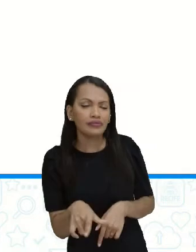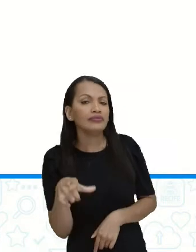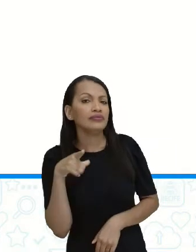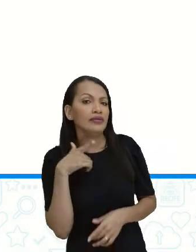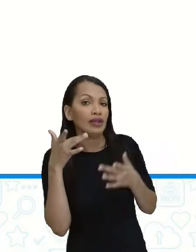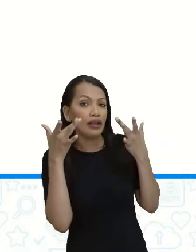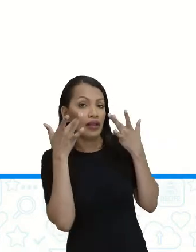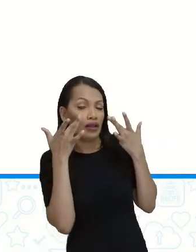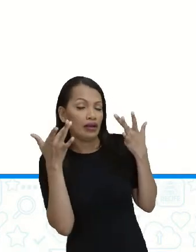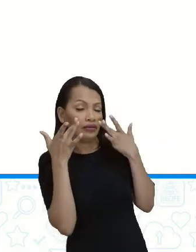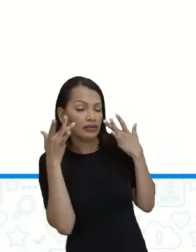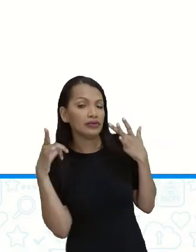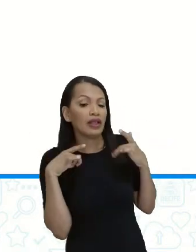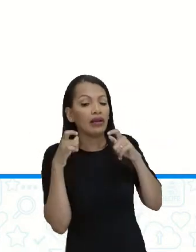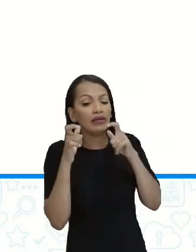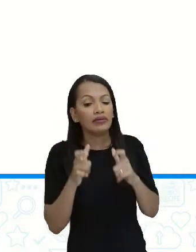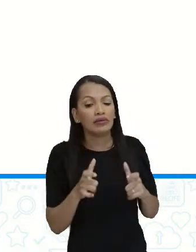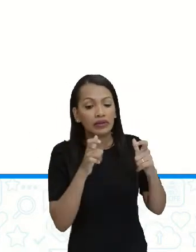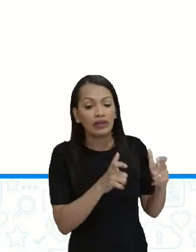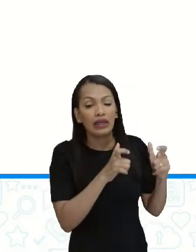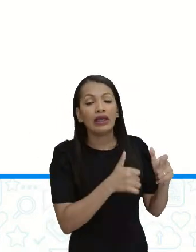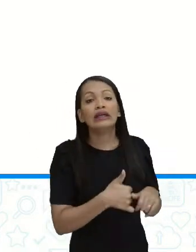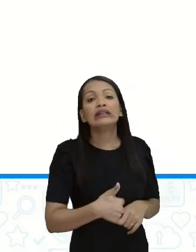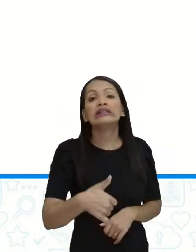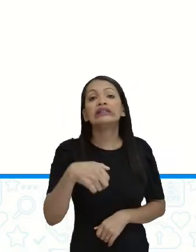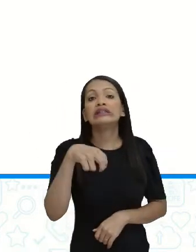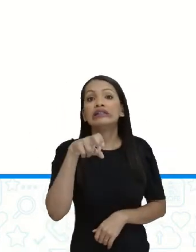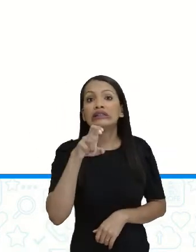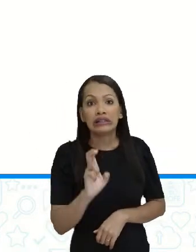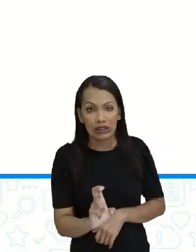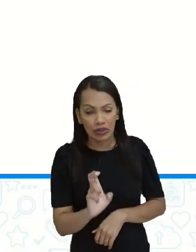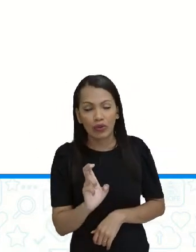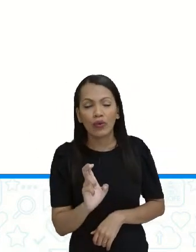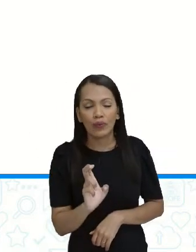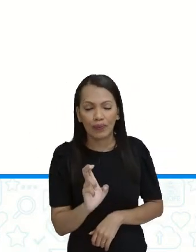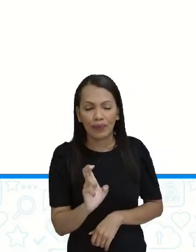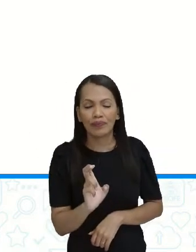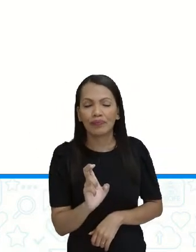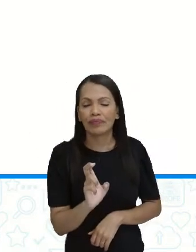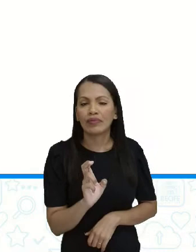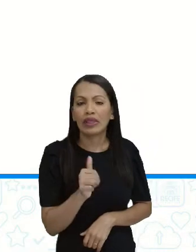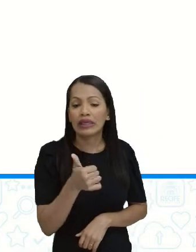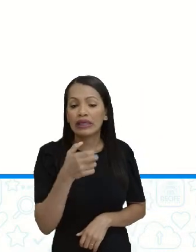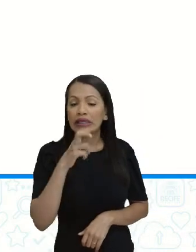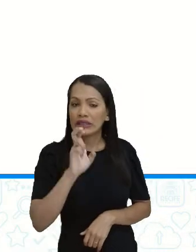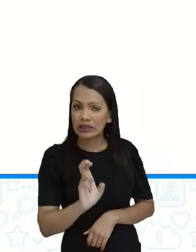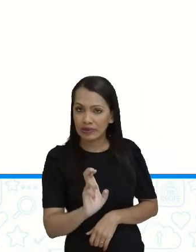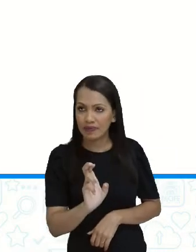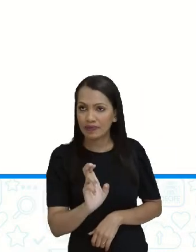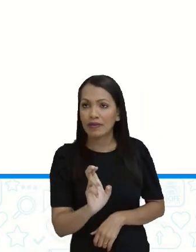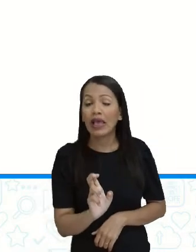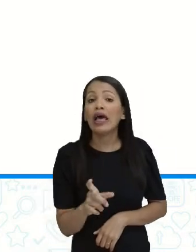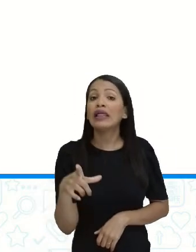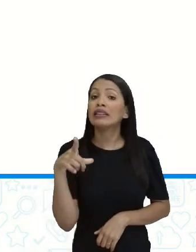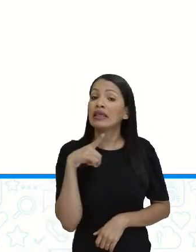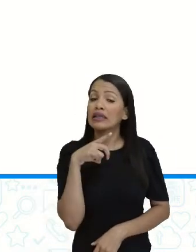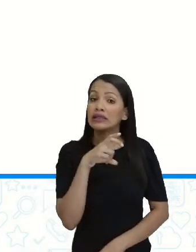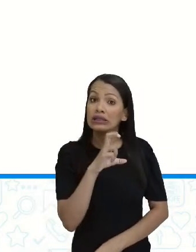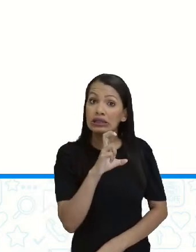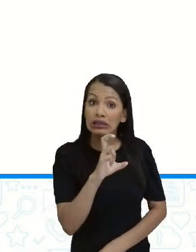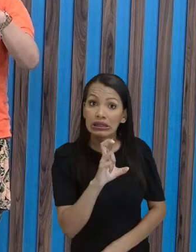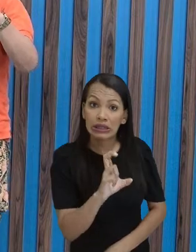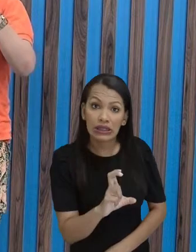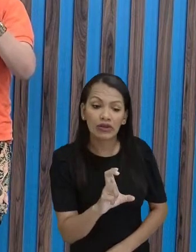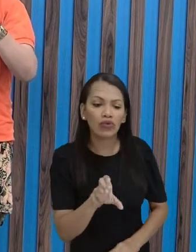lugares. Há 5 poltronas ocupadas. Quantos assentos estão vagos?